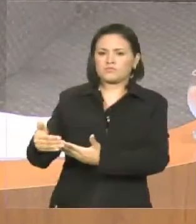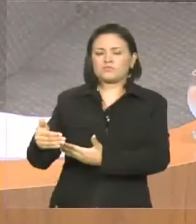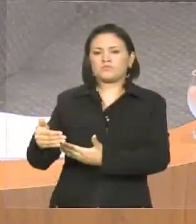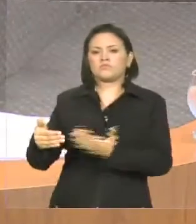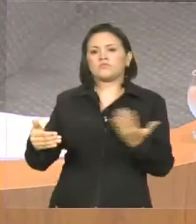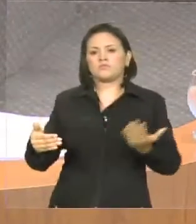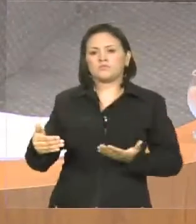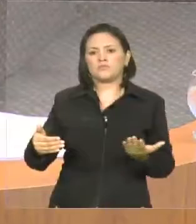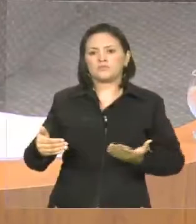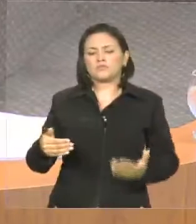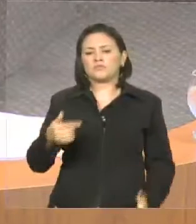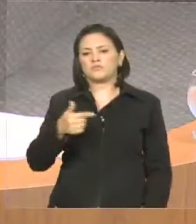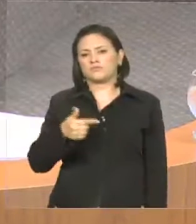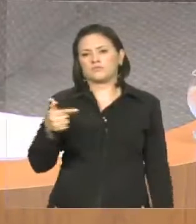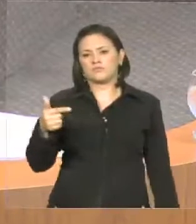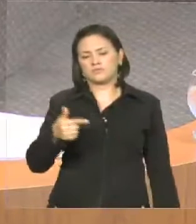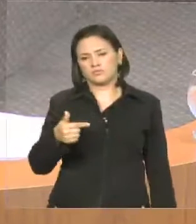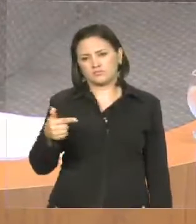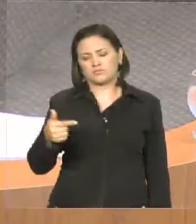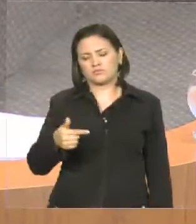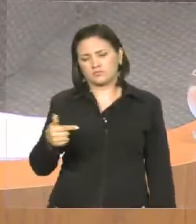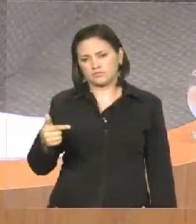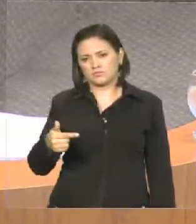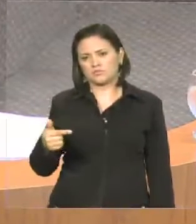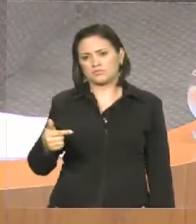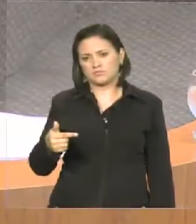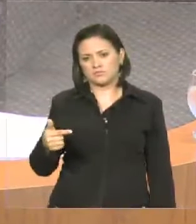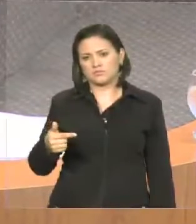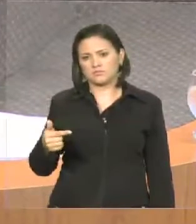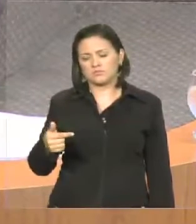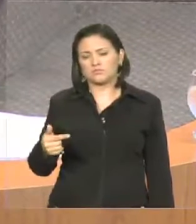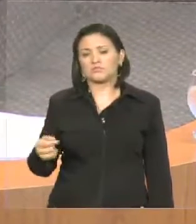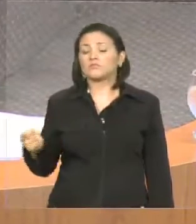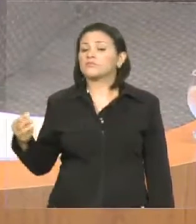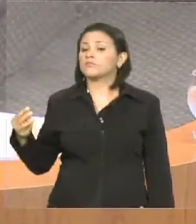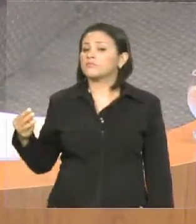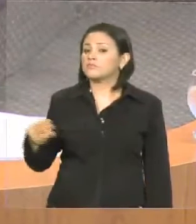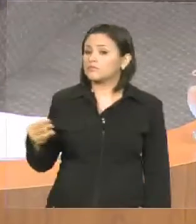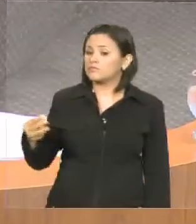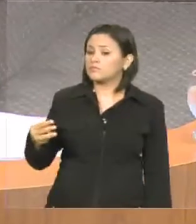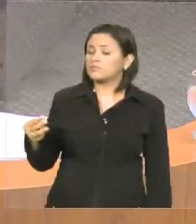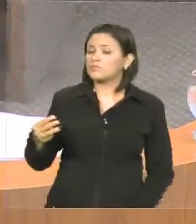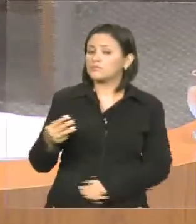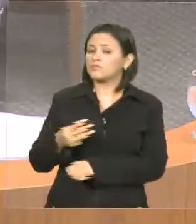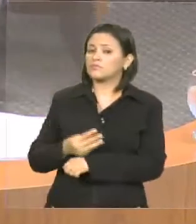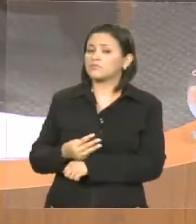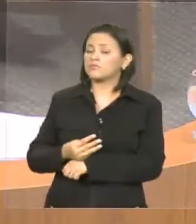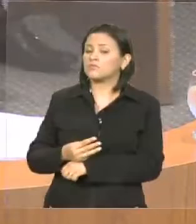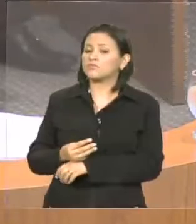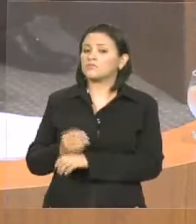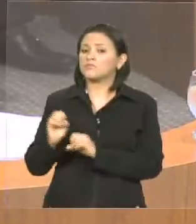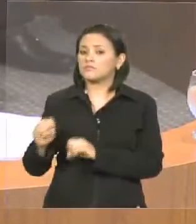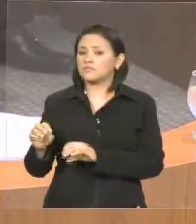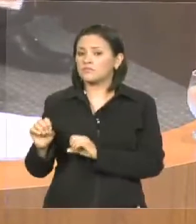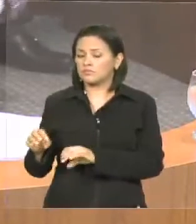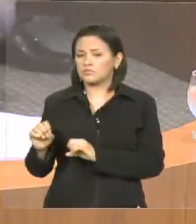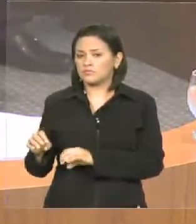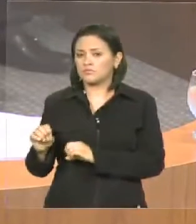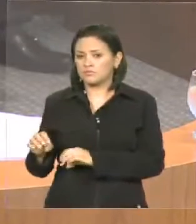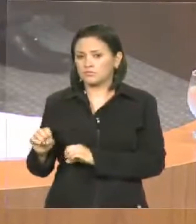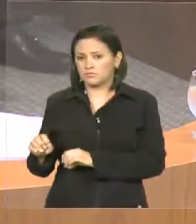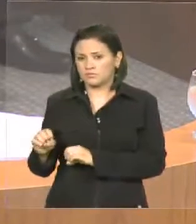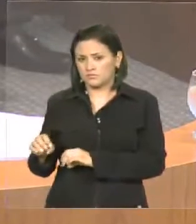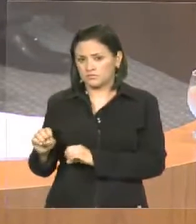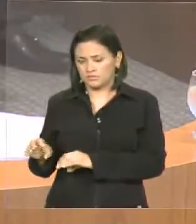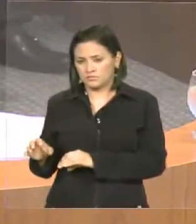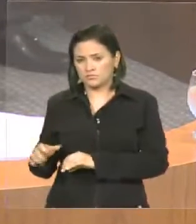22º. Somos terceiro em educação no Nordeste. Em renda, foi o terceiro estado que mais cresceu o IDH em termos